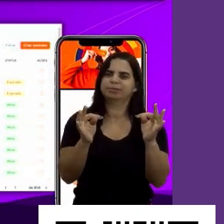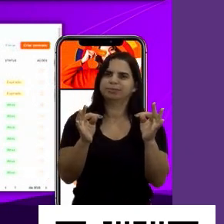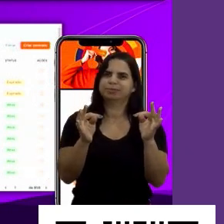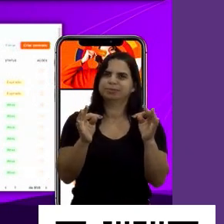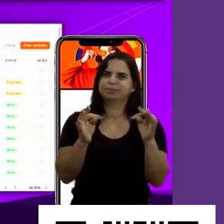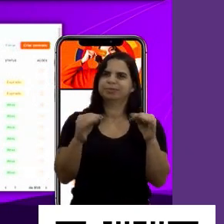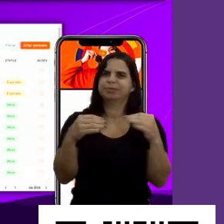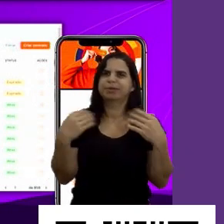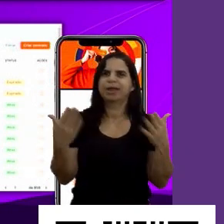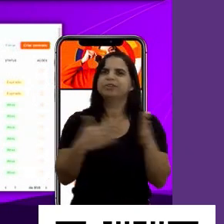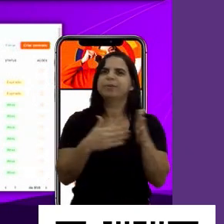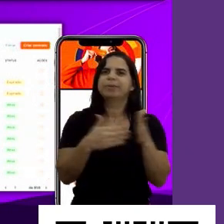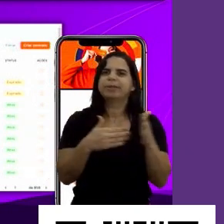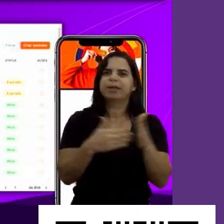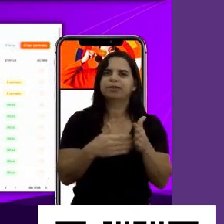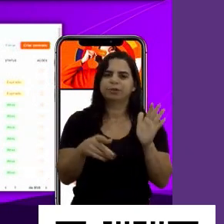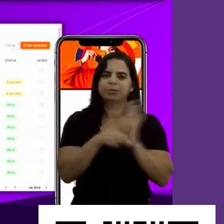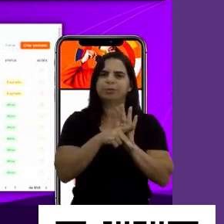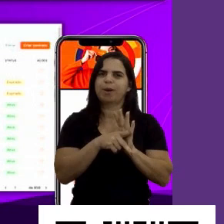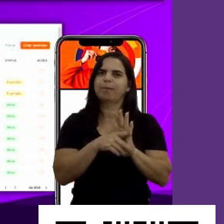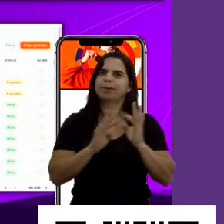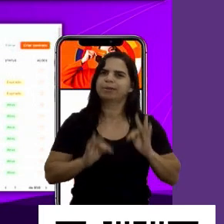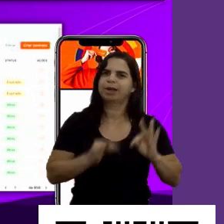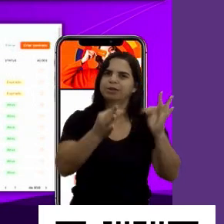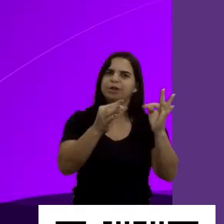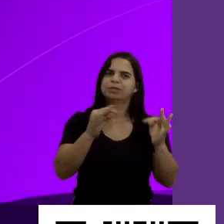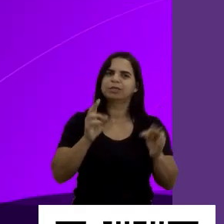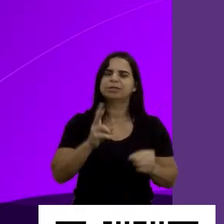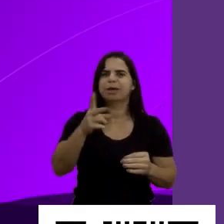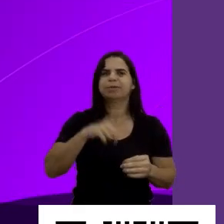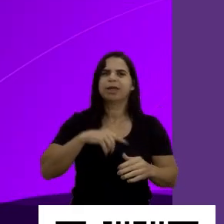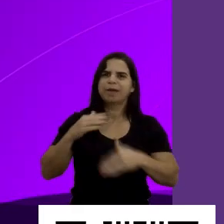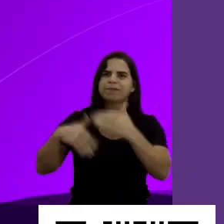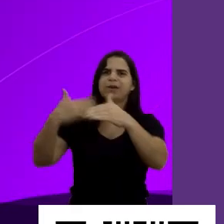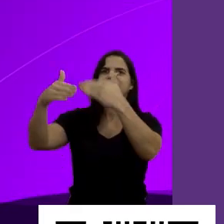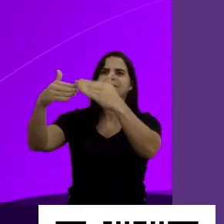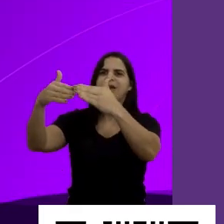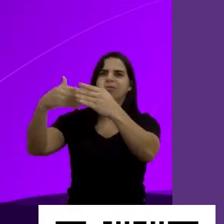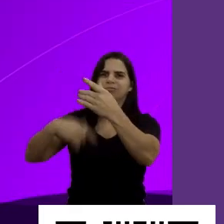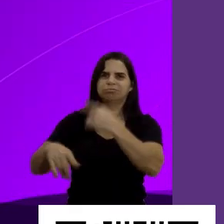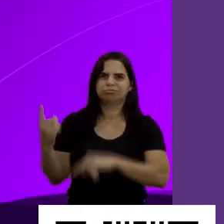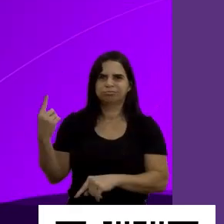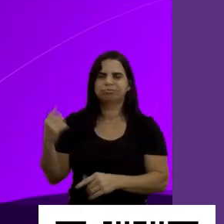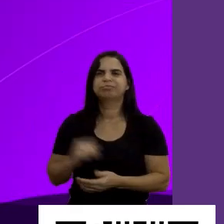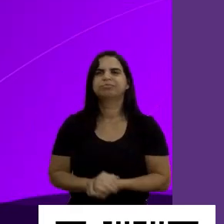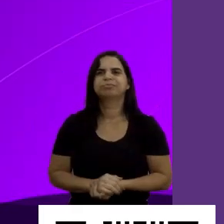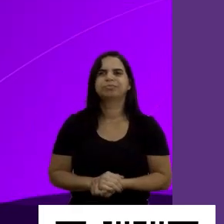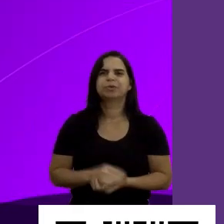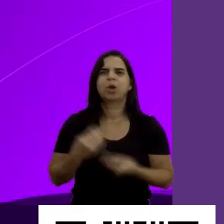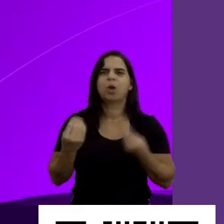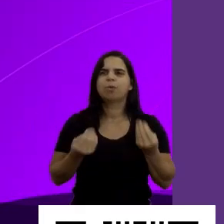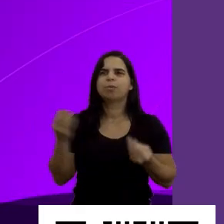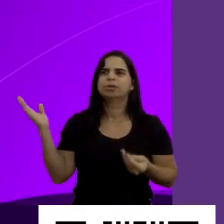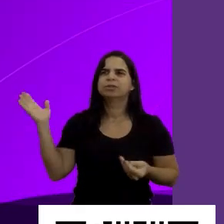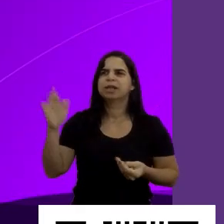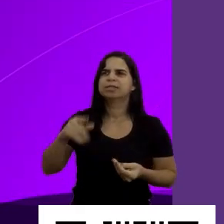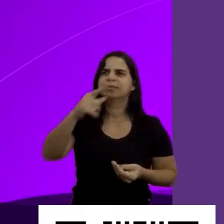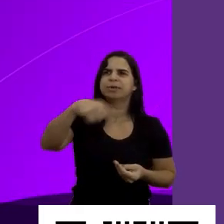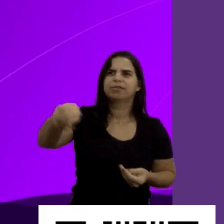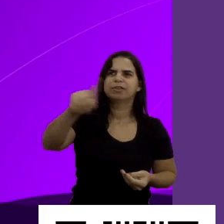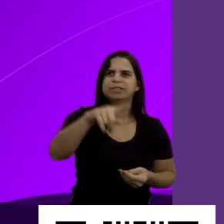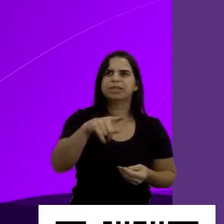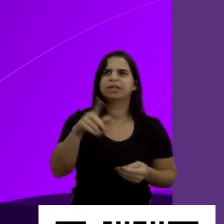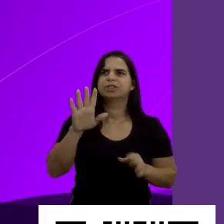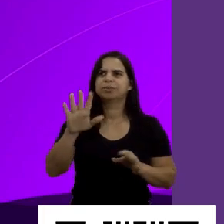as limitações dela sempre vão ter algumas coisas e as evoluções tendências que eu posso trazer para vocês aqui em relacionada